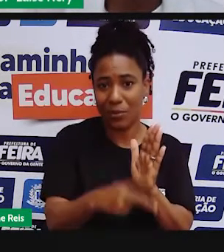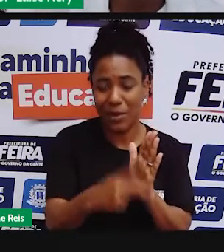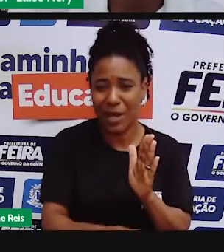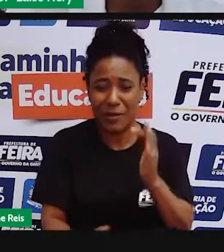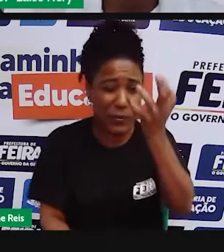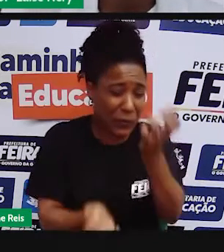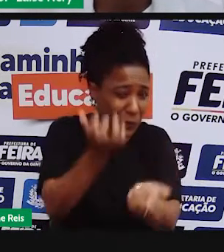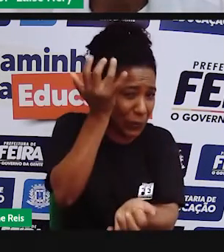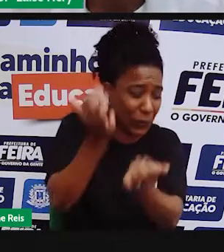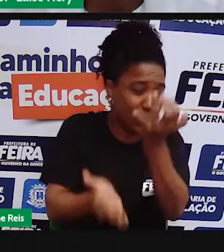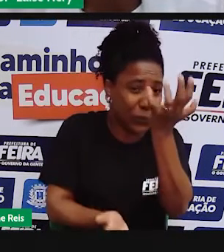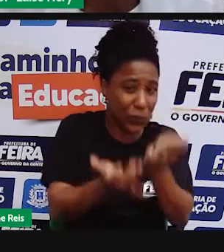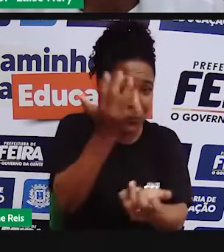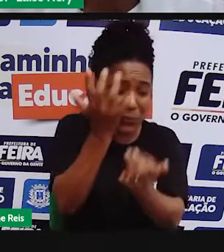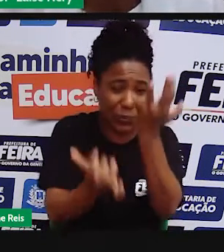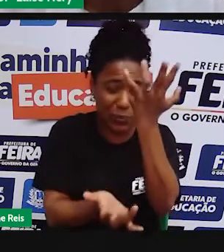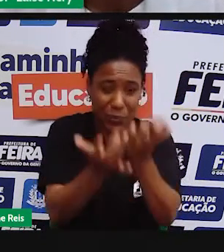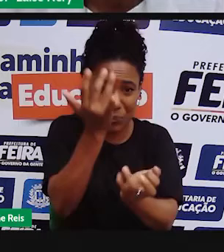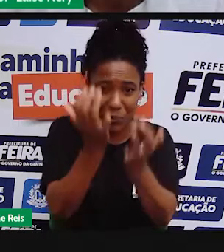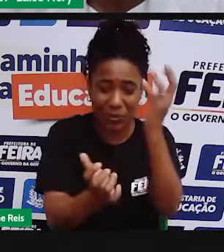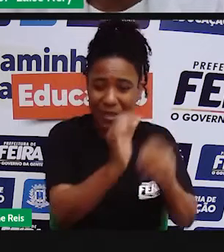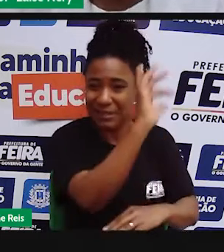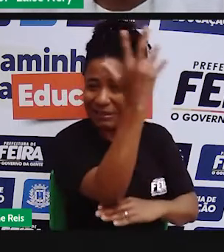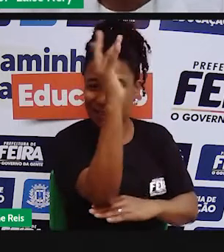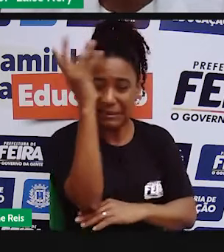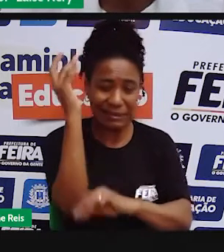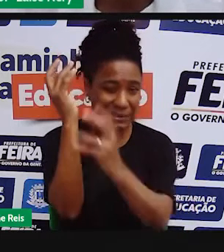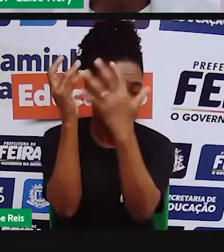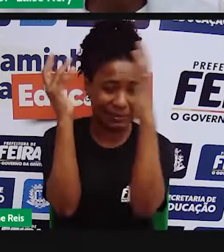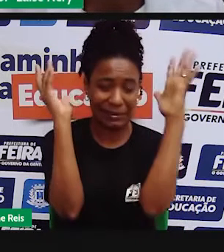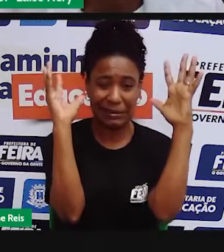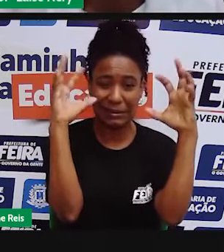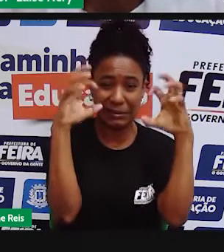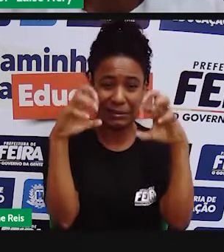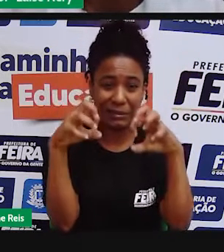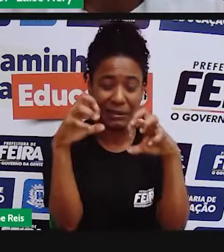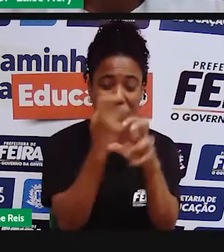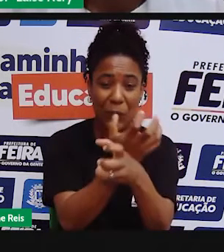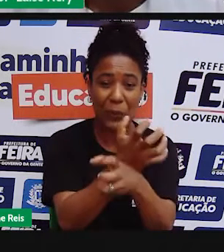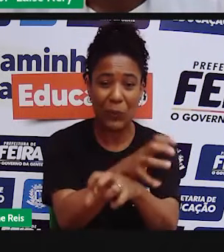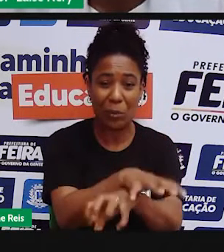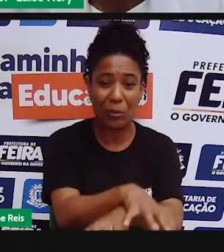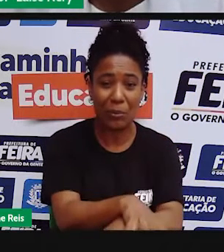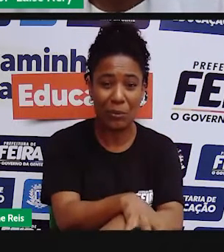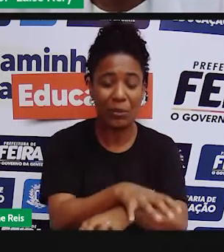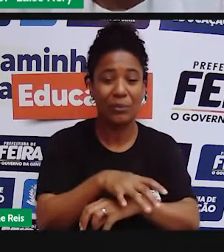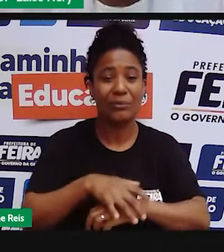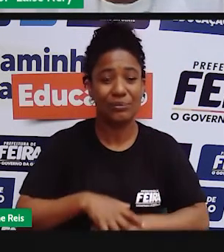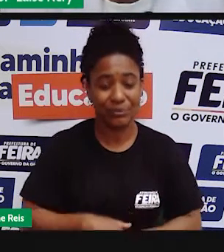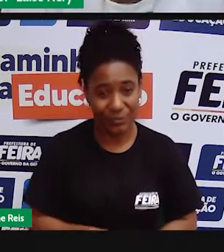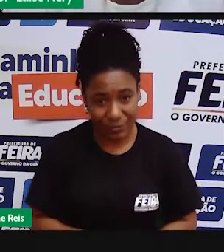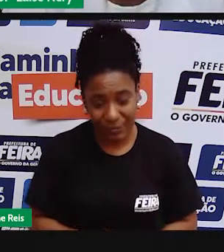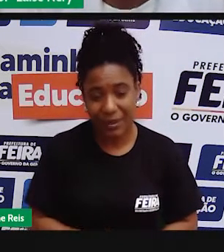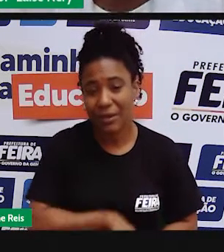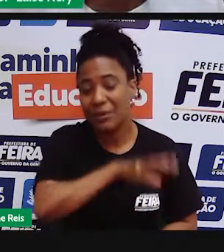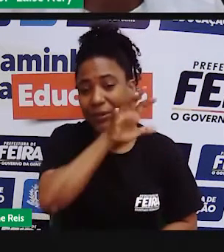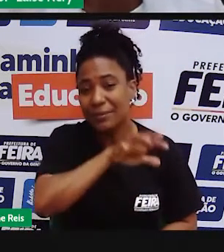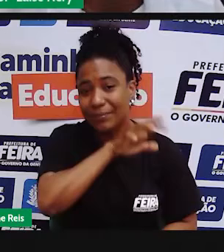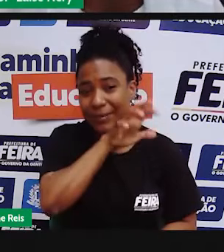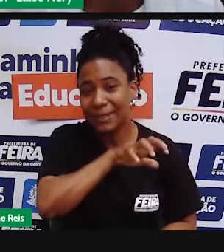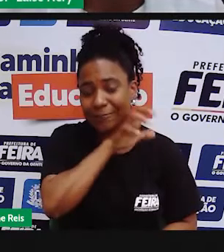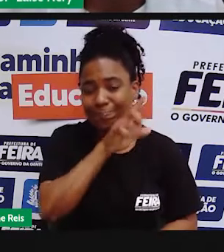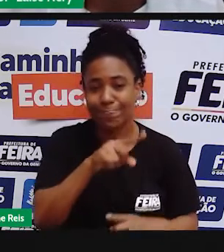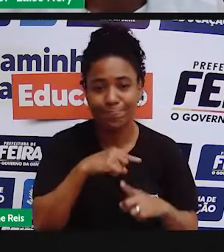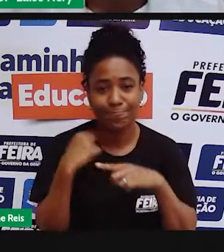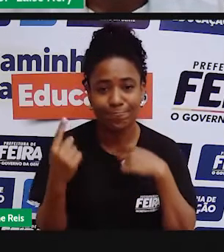quando houve aquelas queimadas e destruíram aquele ambiente, aqueles animais pararam de